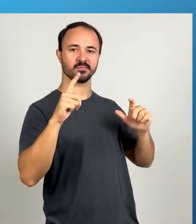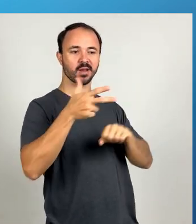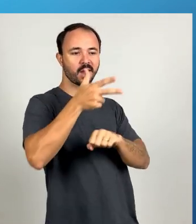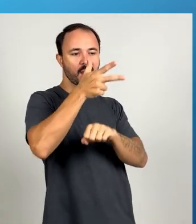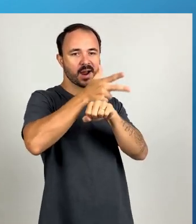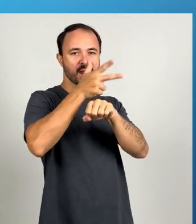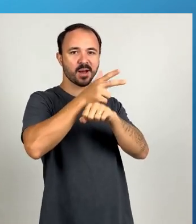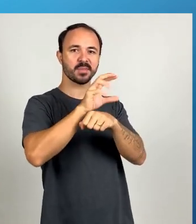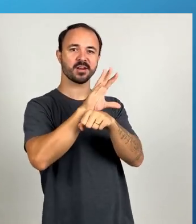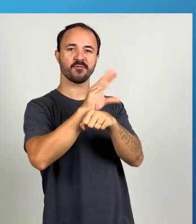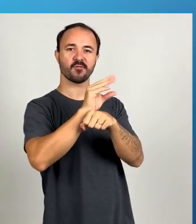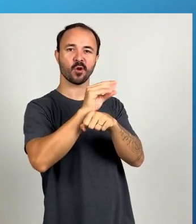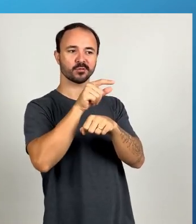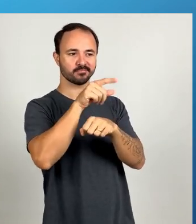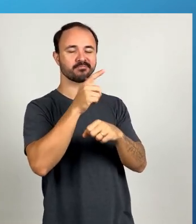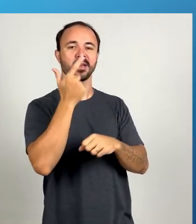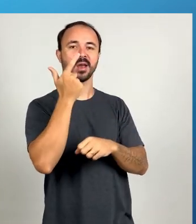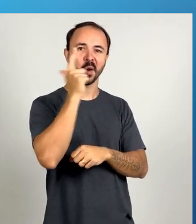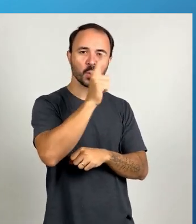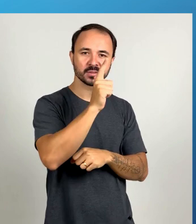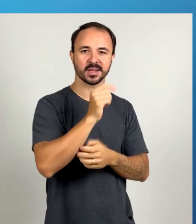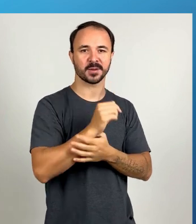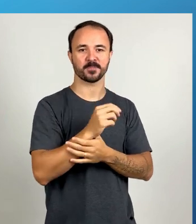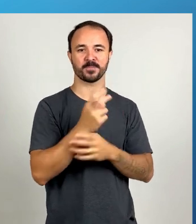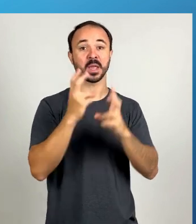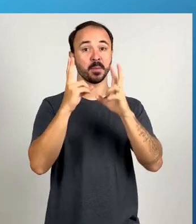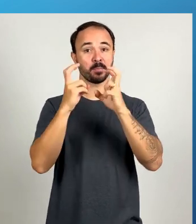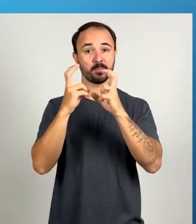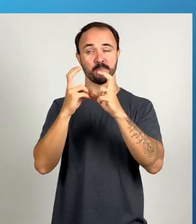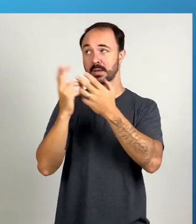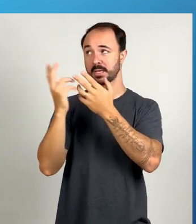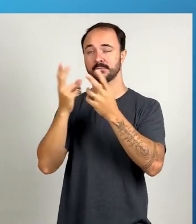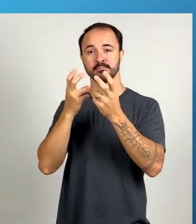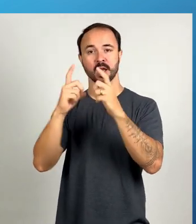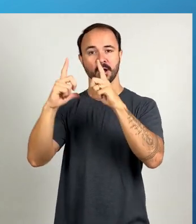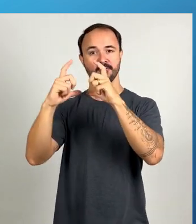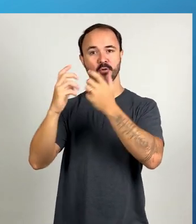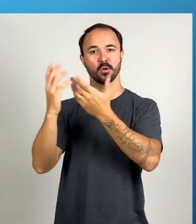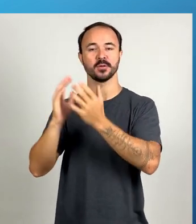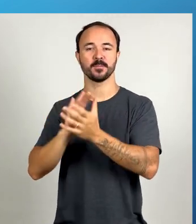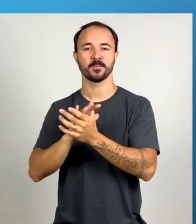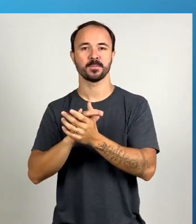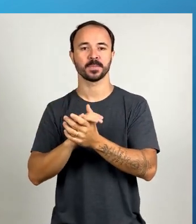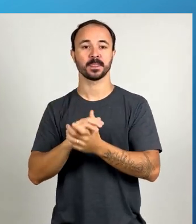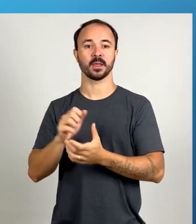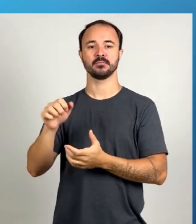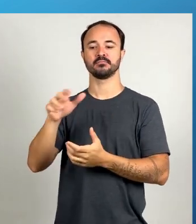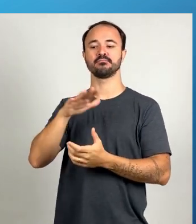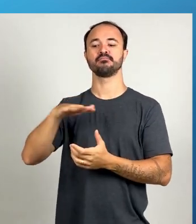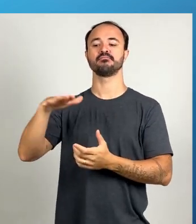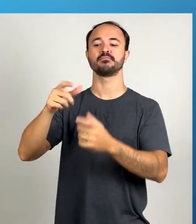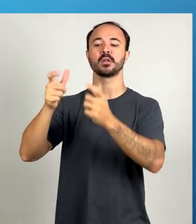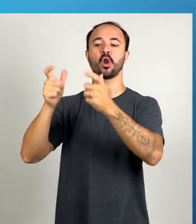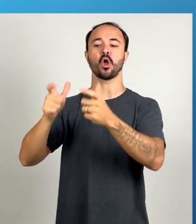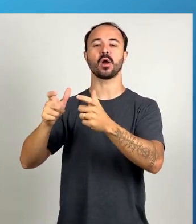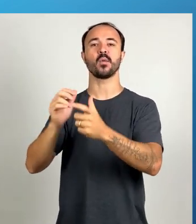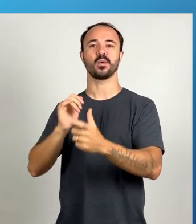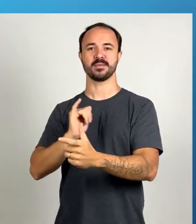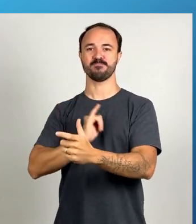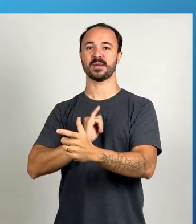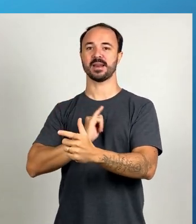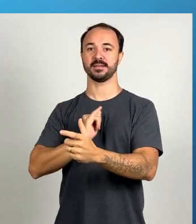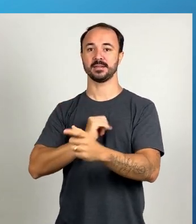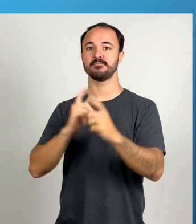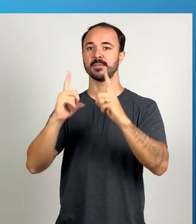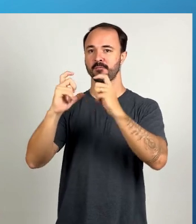pelo Google Earth, tá? Essa delimitação todinha com o pin em cima é a cidade da Imperatriz, tá? Região